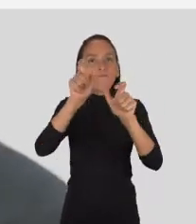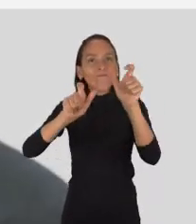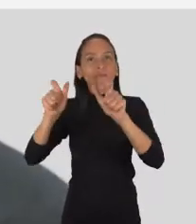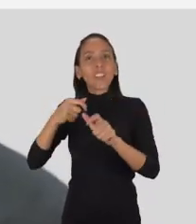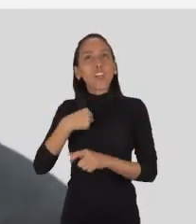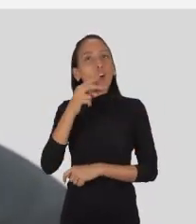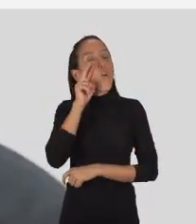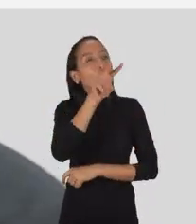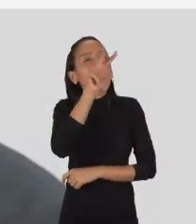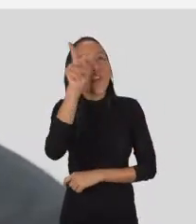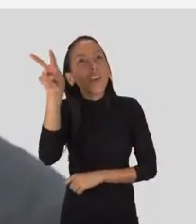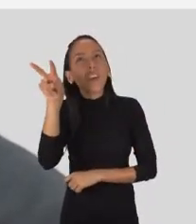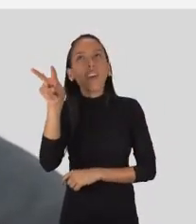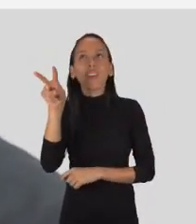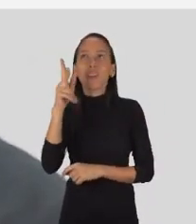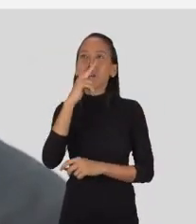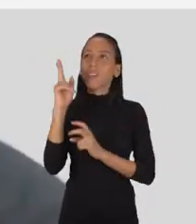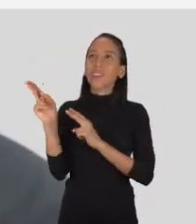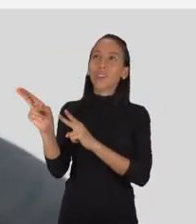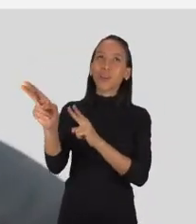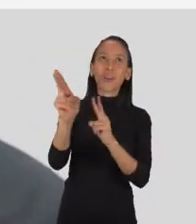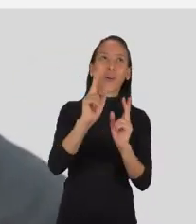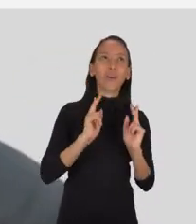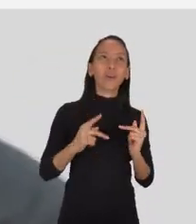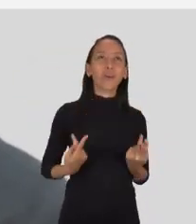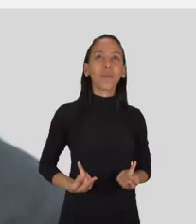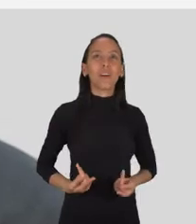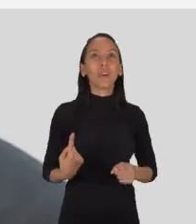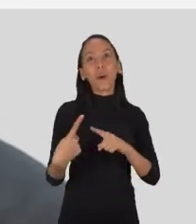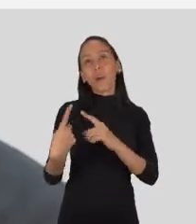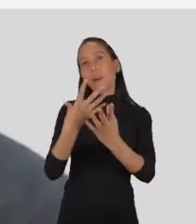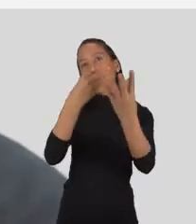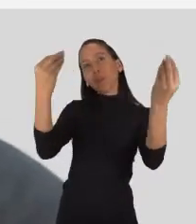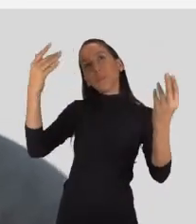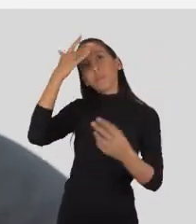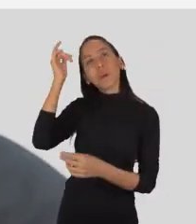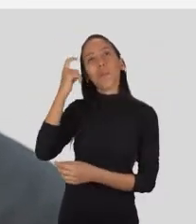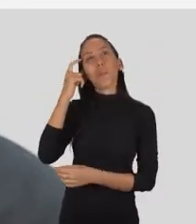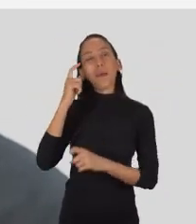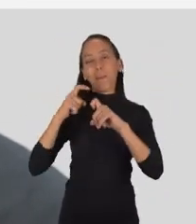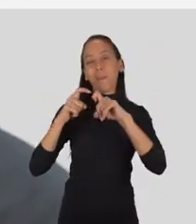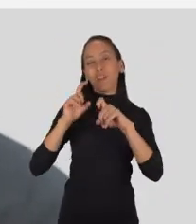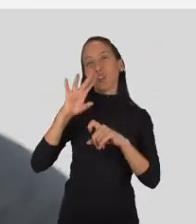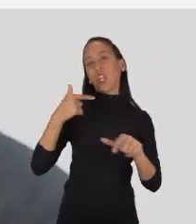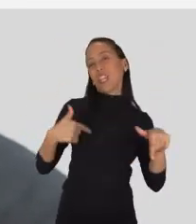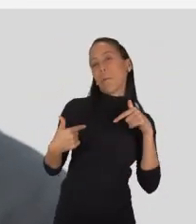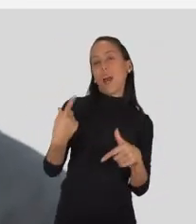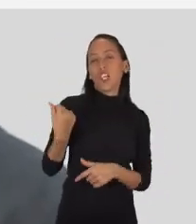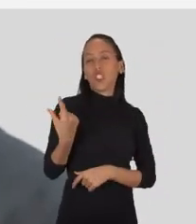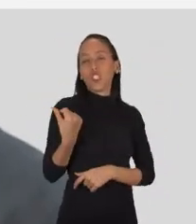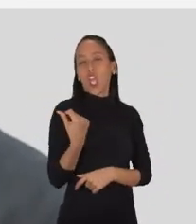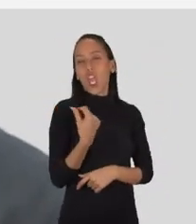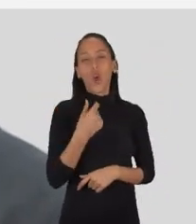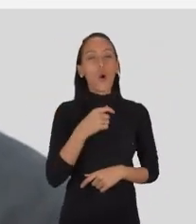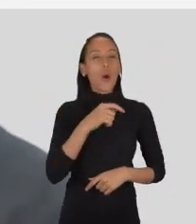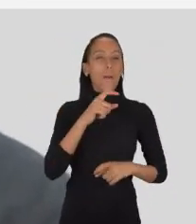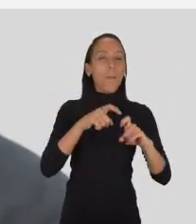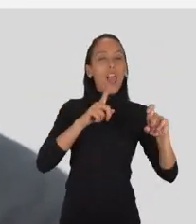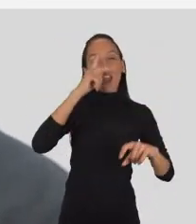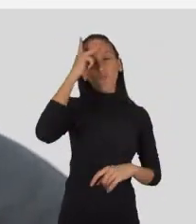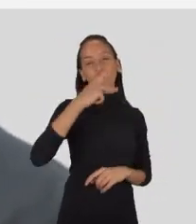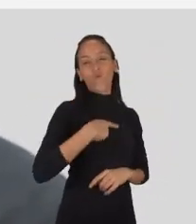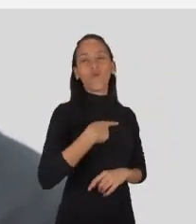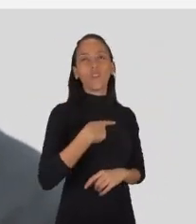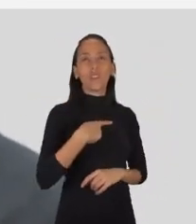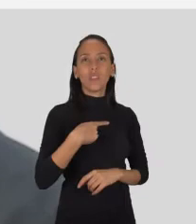a parte humana, porque, na verdade, todo mundo pensa que médico é só trabalho, dinheiro, né? Não pensa no próximo. E eu acho